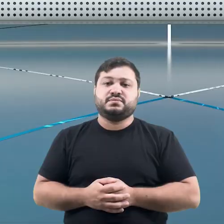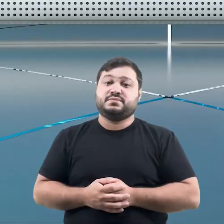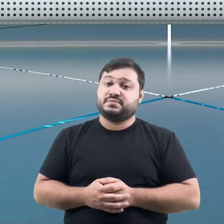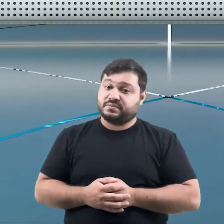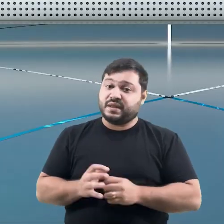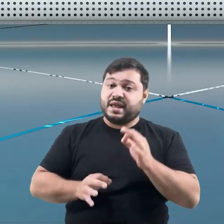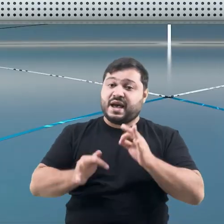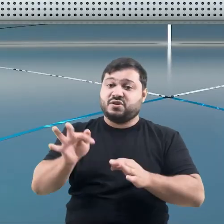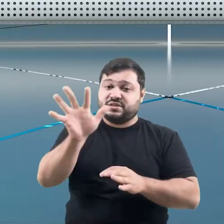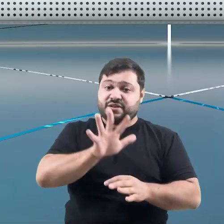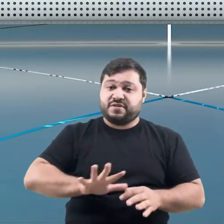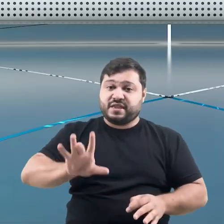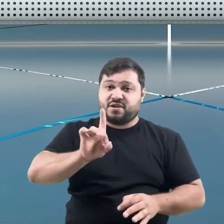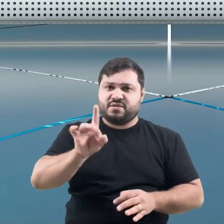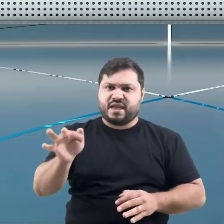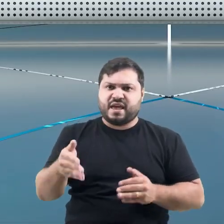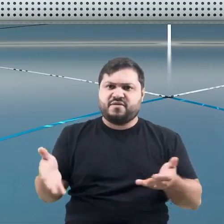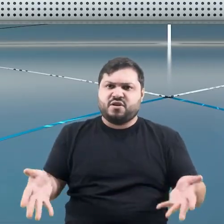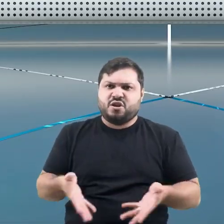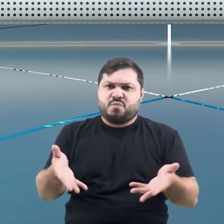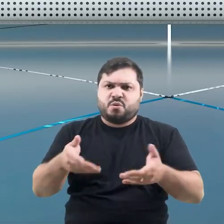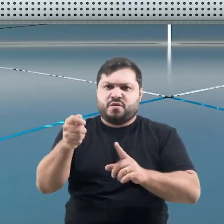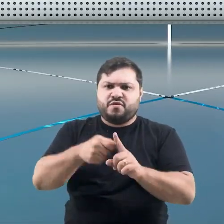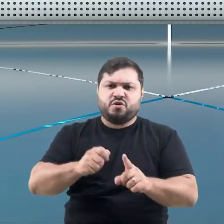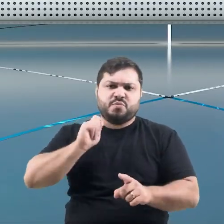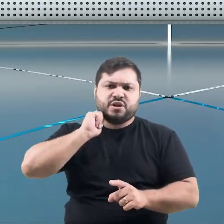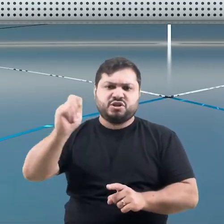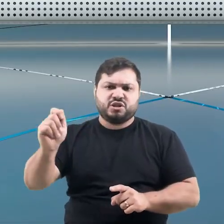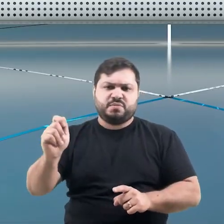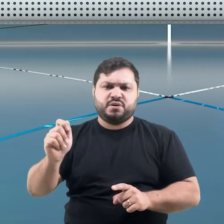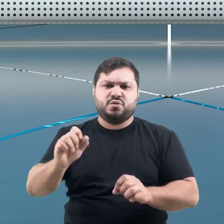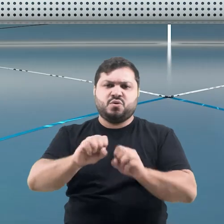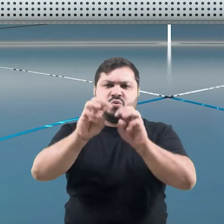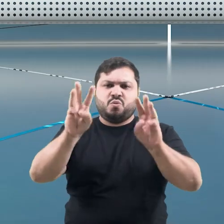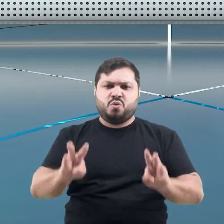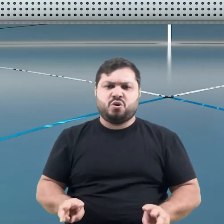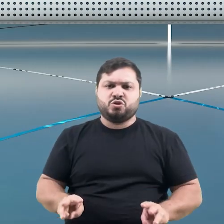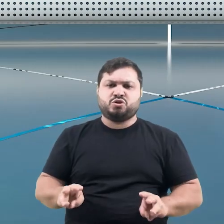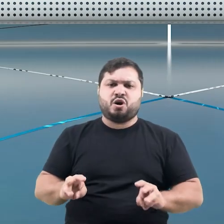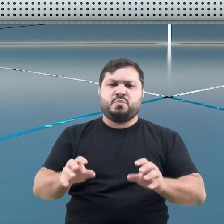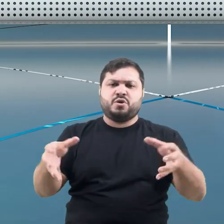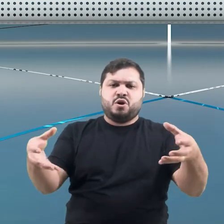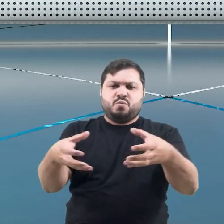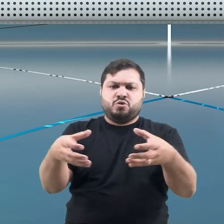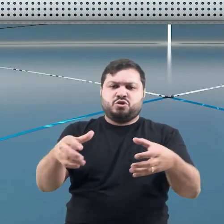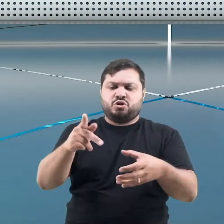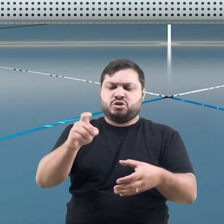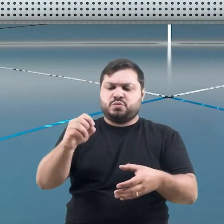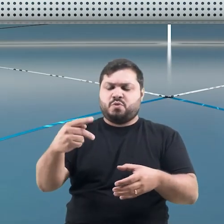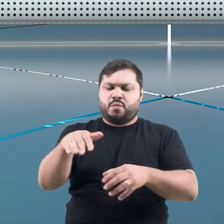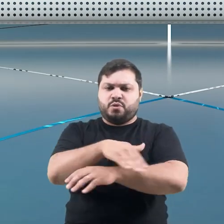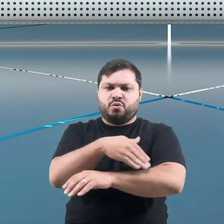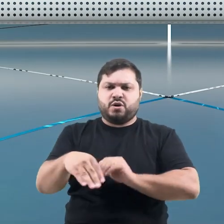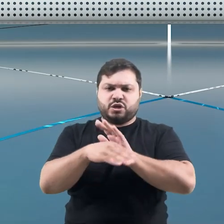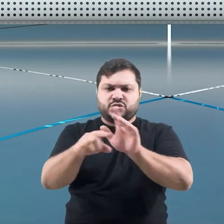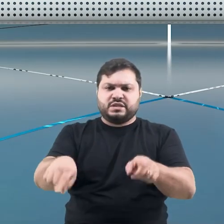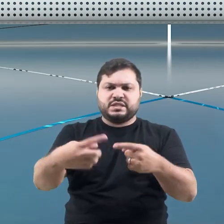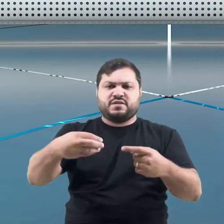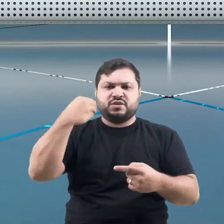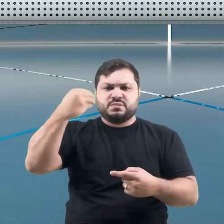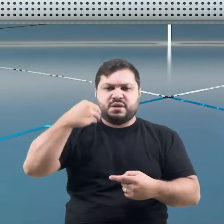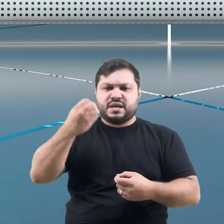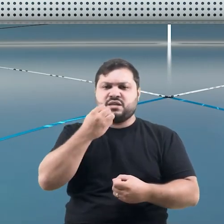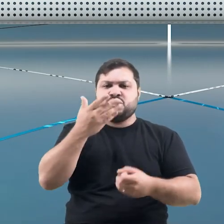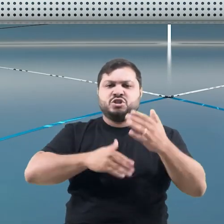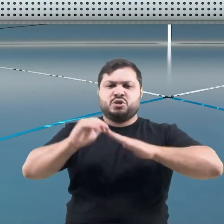A Justiça Federal no DF promoveu, no mês de abril, o workshop Mutirões Pop Rua Ajude, desafios e experiências